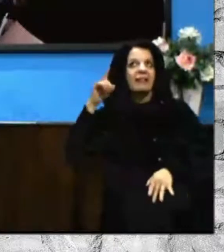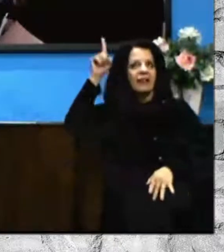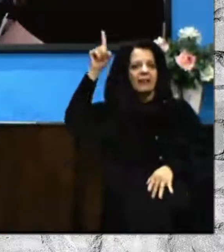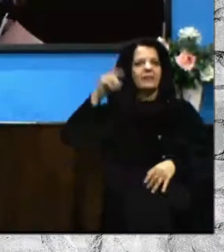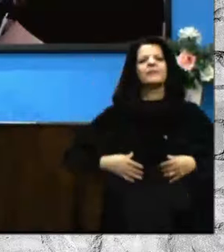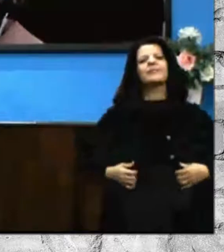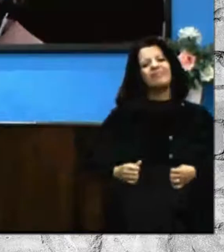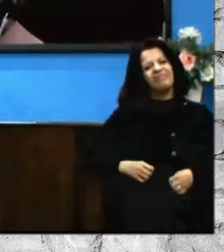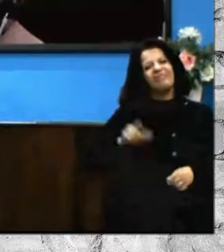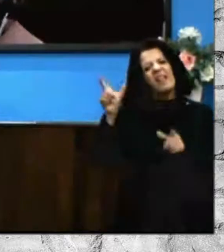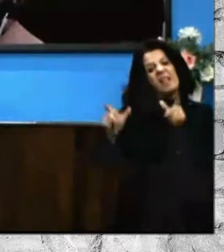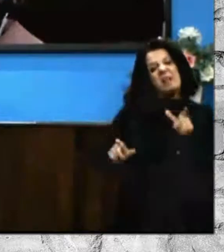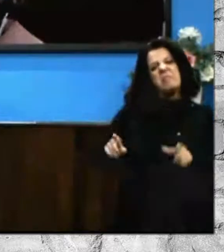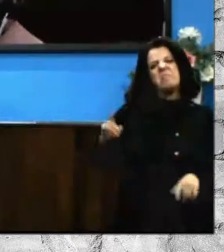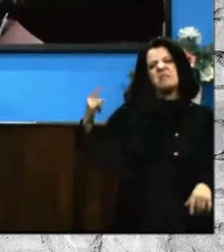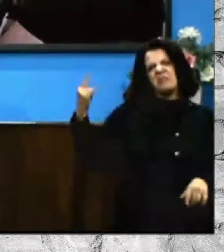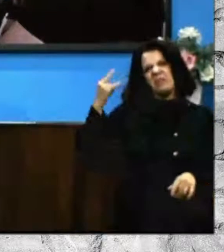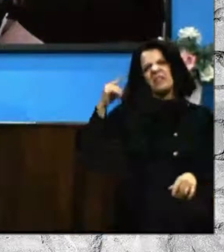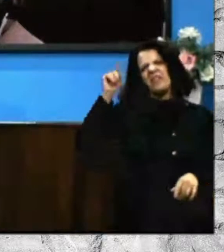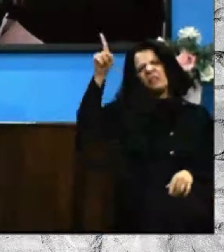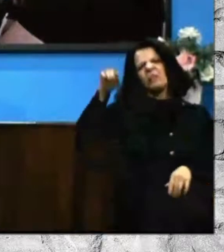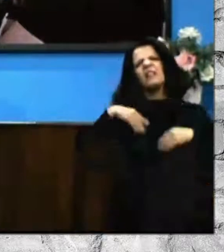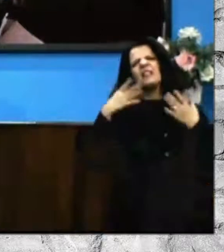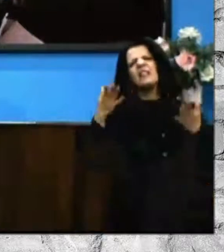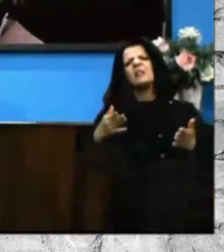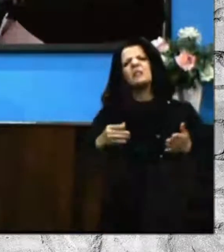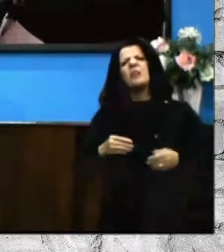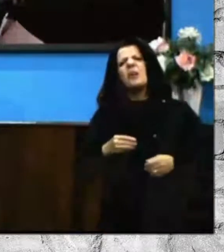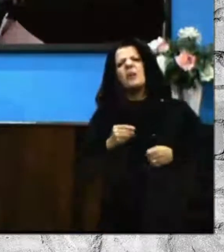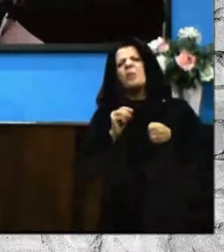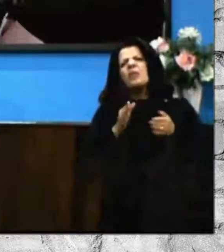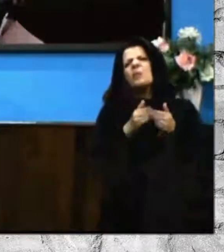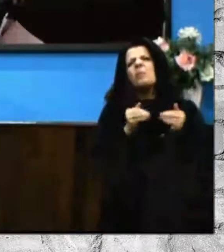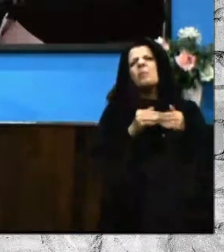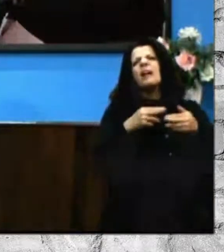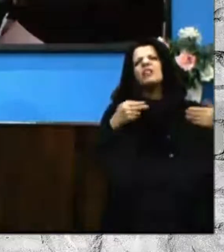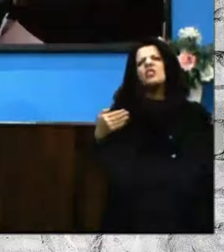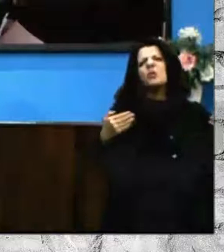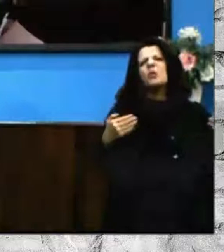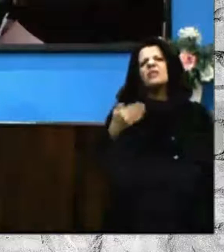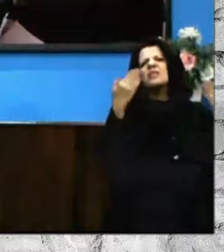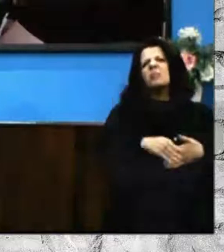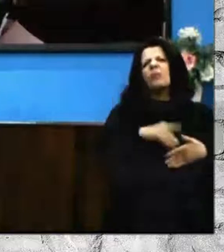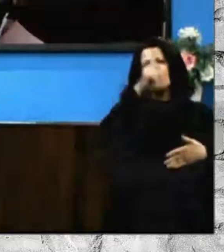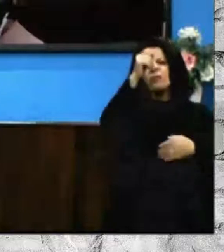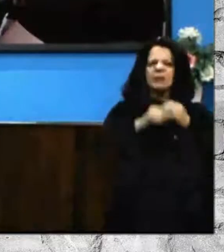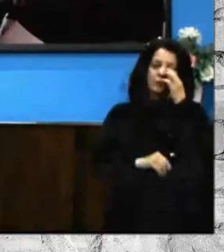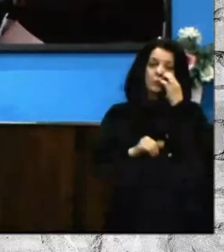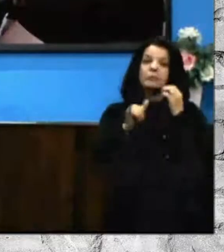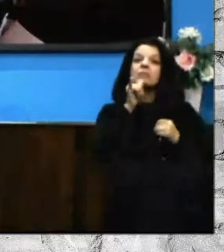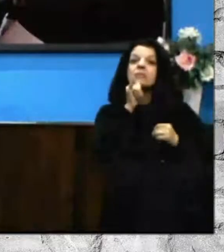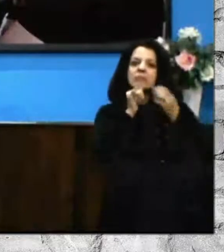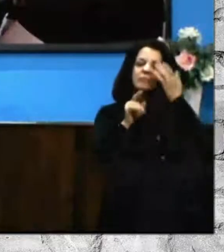Pessoas tentam a Deus quando colocam Deus à prova numa atitude de credulidade cega e abusiva. Deixe-me citar alguns exemplos. Quando não